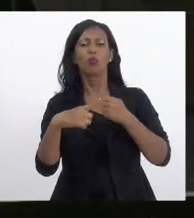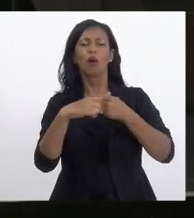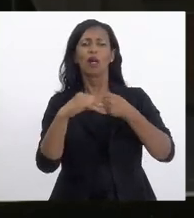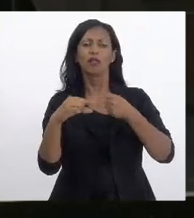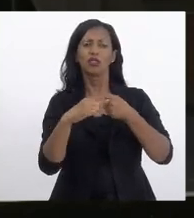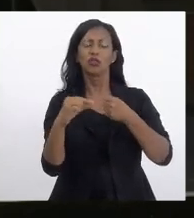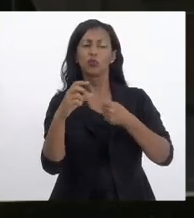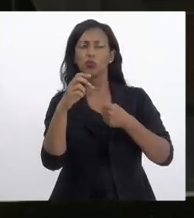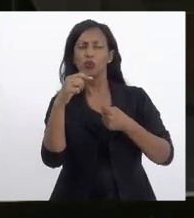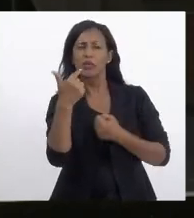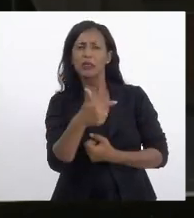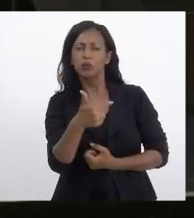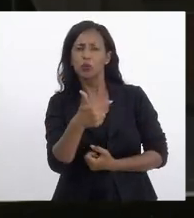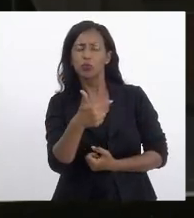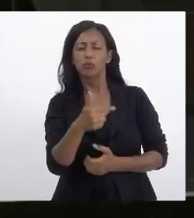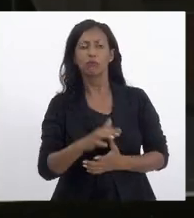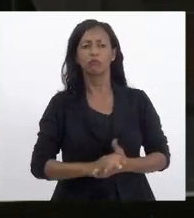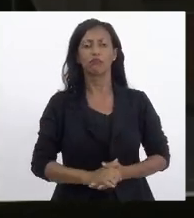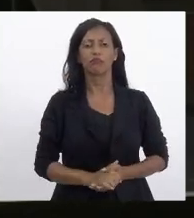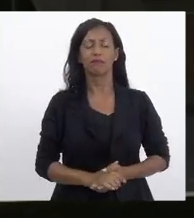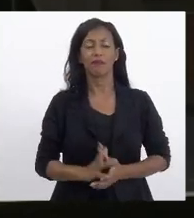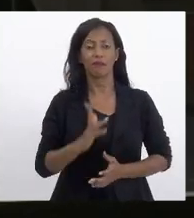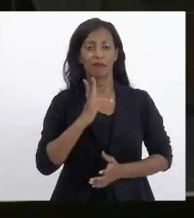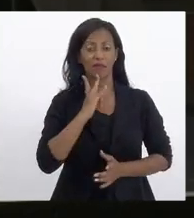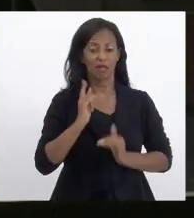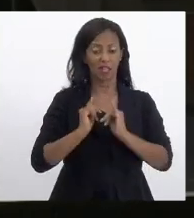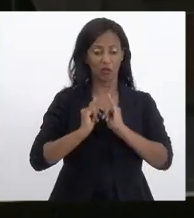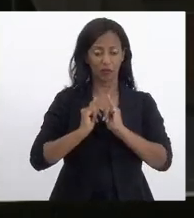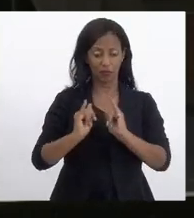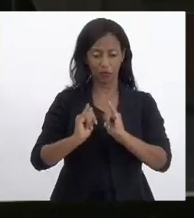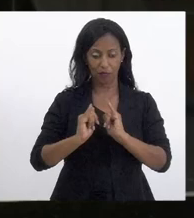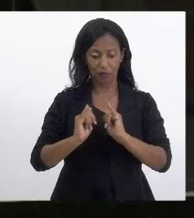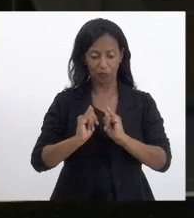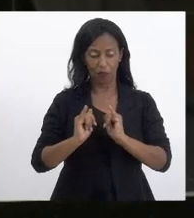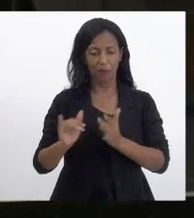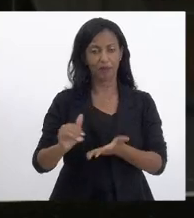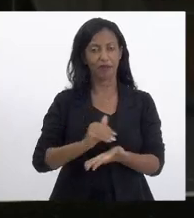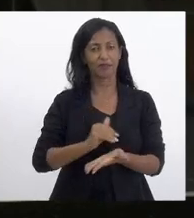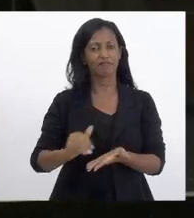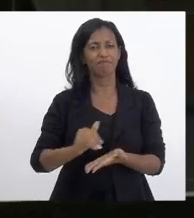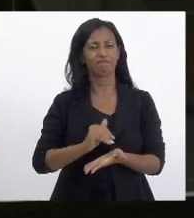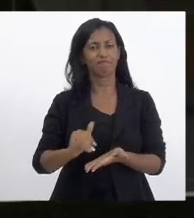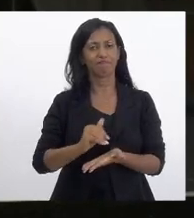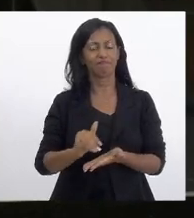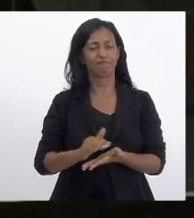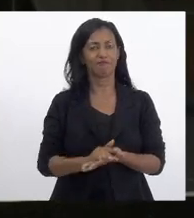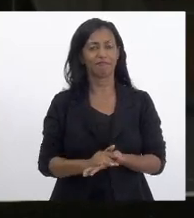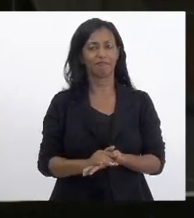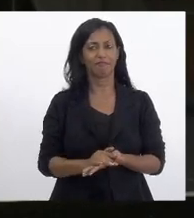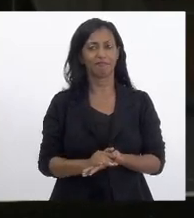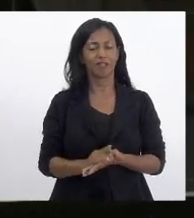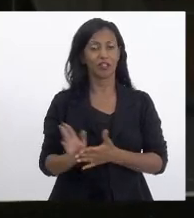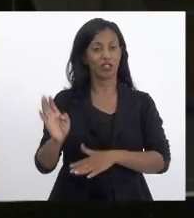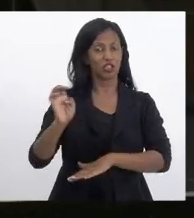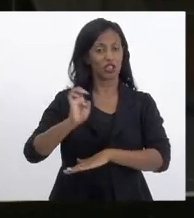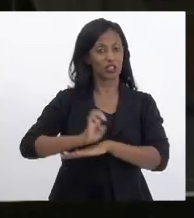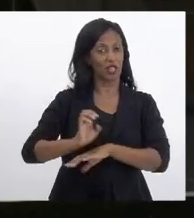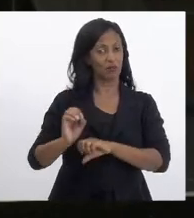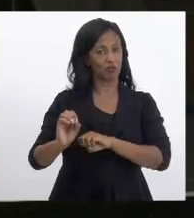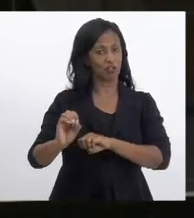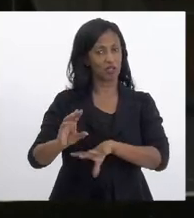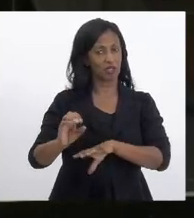artigo 2º, ele informa que a Secretaria de Estado de